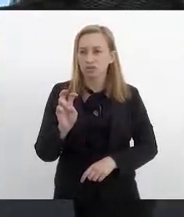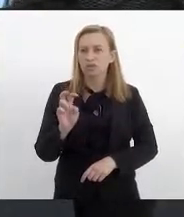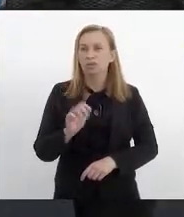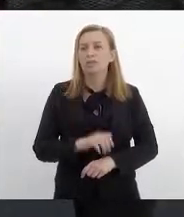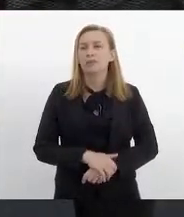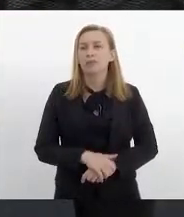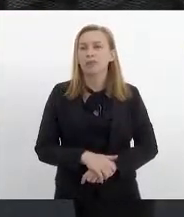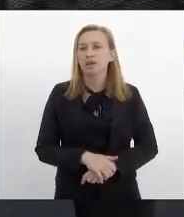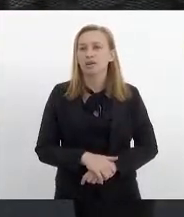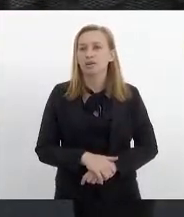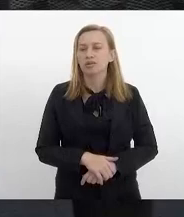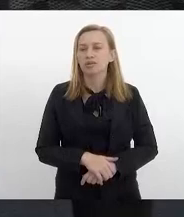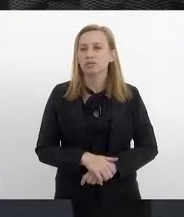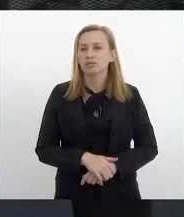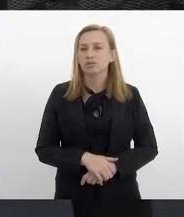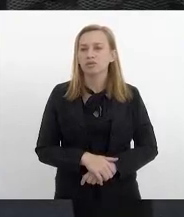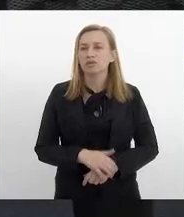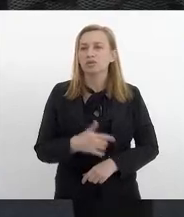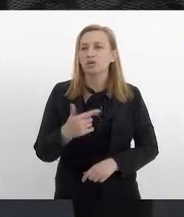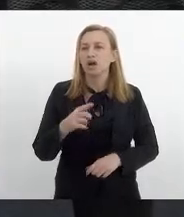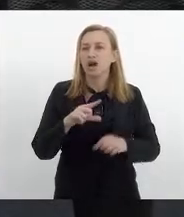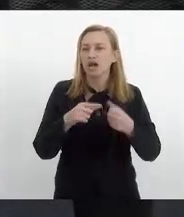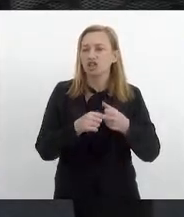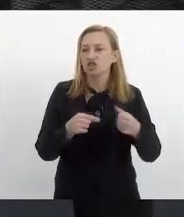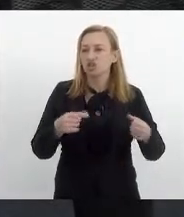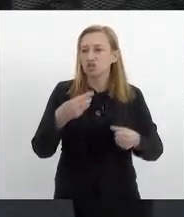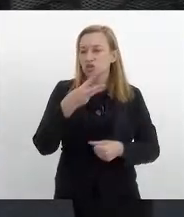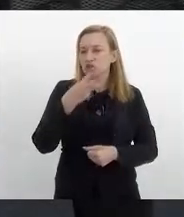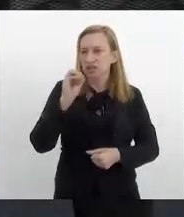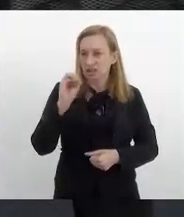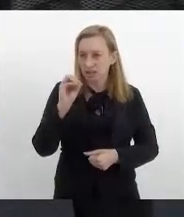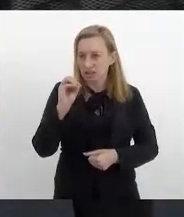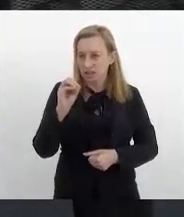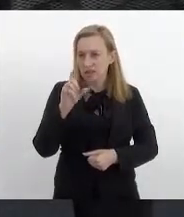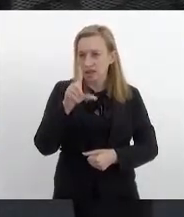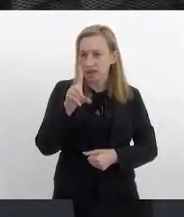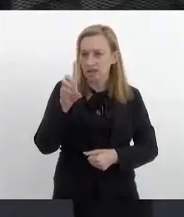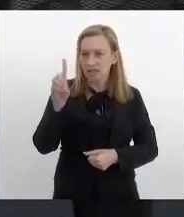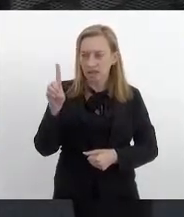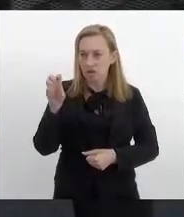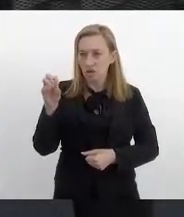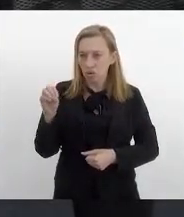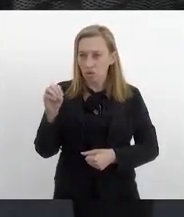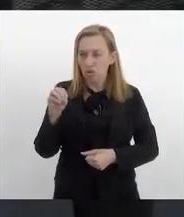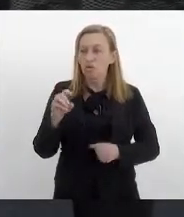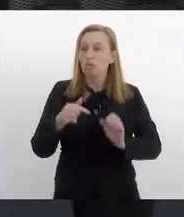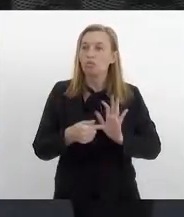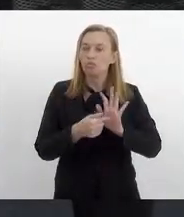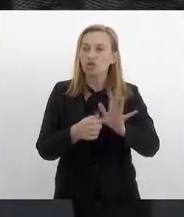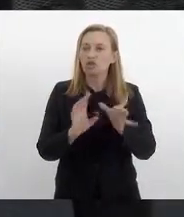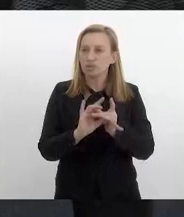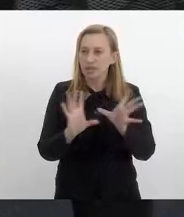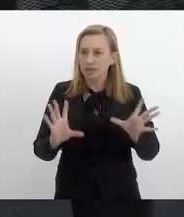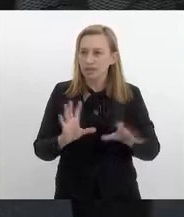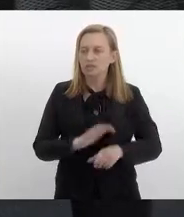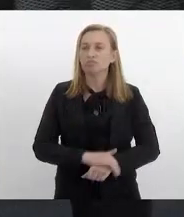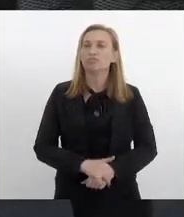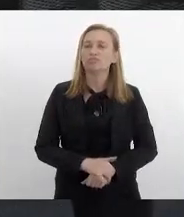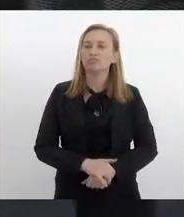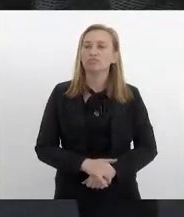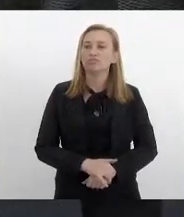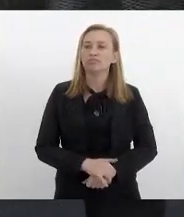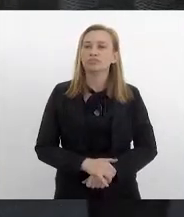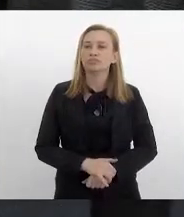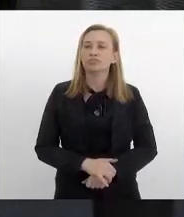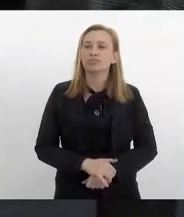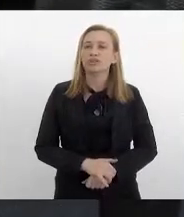Parágrafo 5º do artigo 30 da LDO, consta autorização.